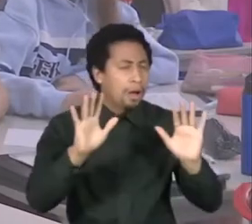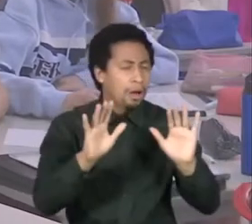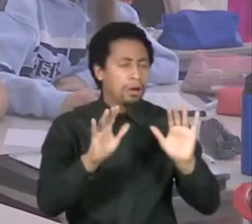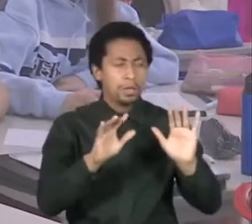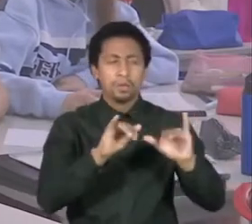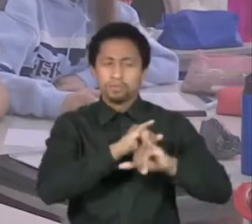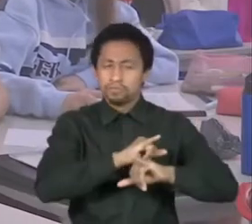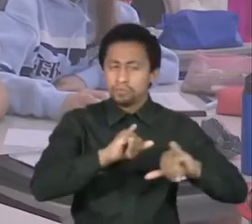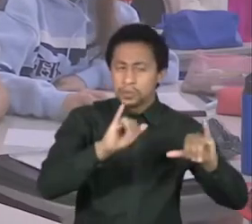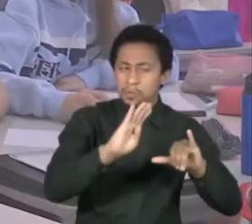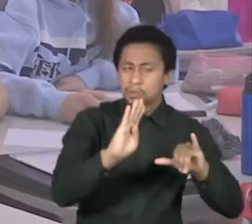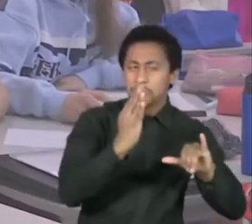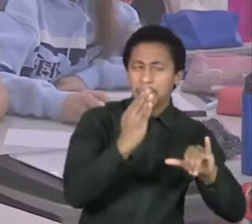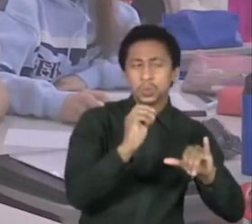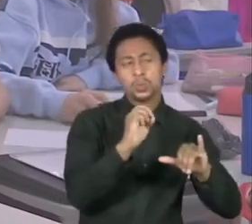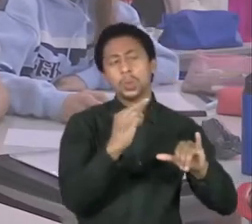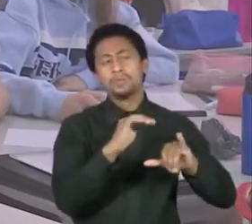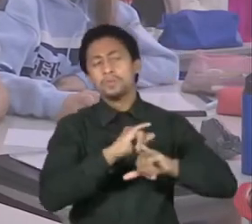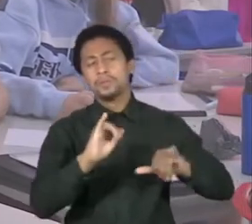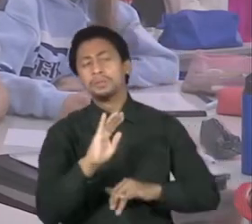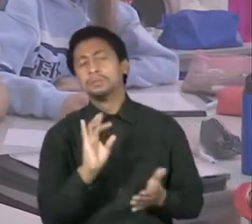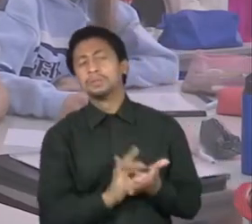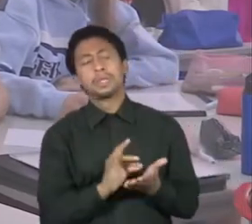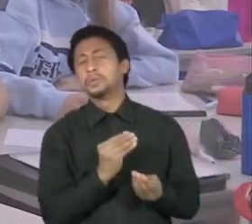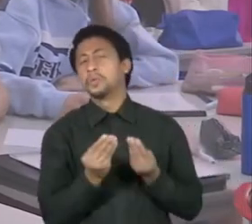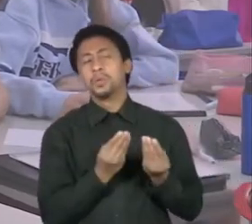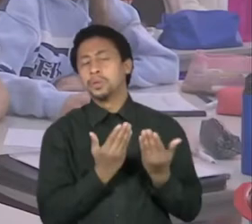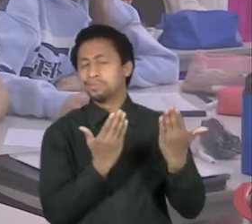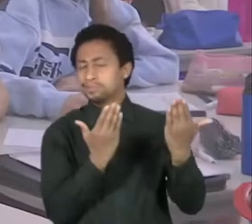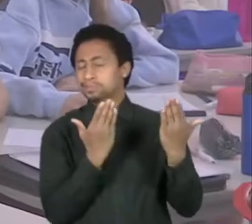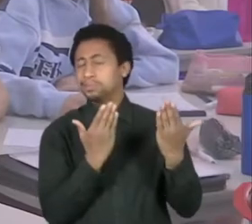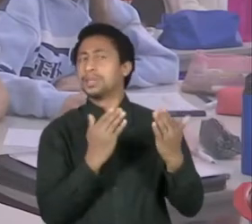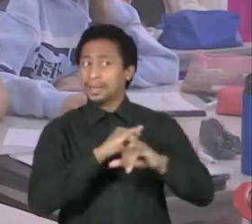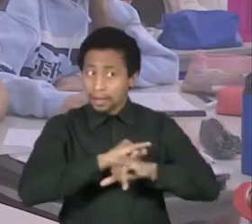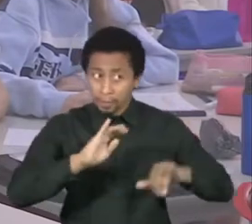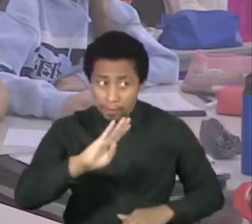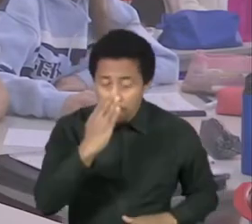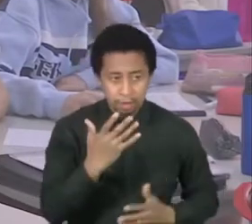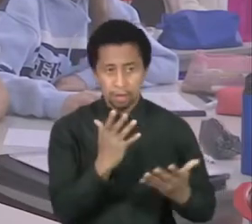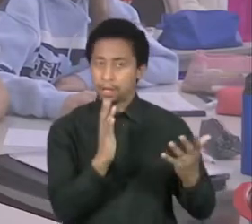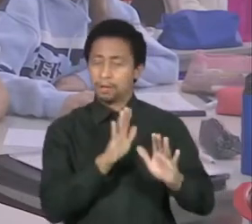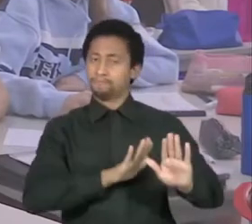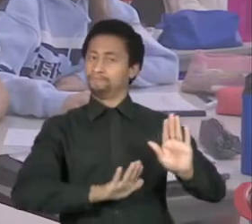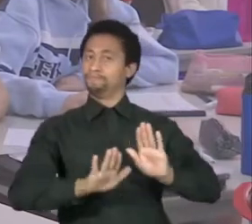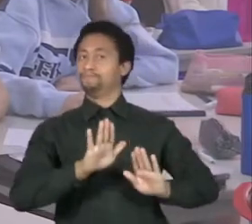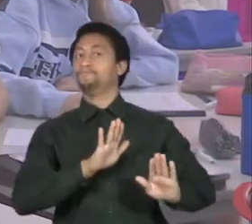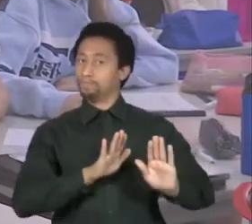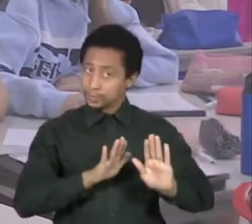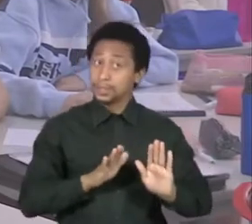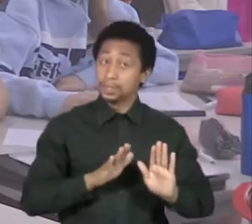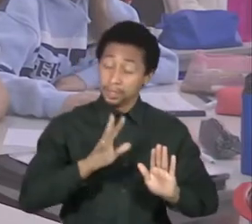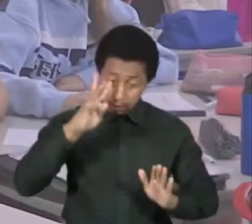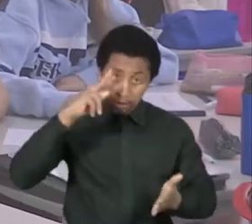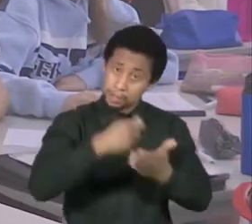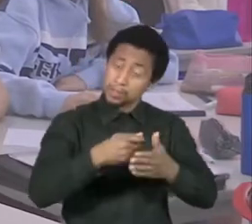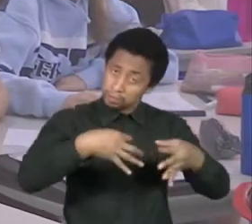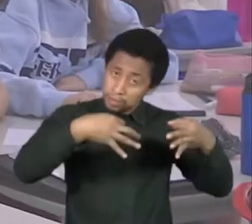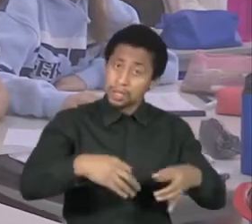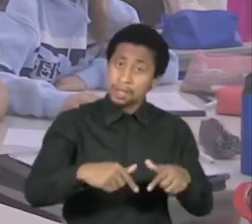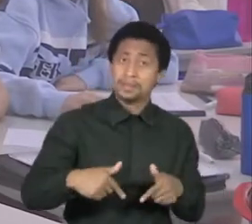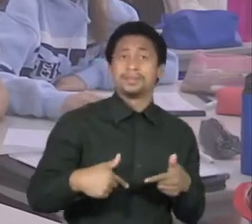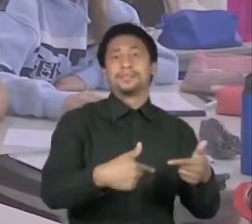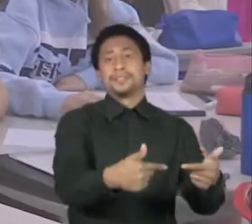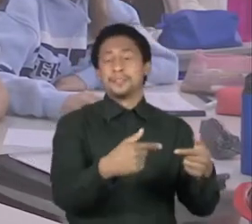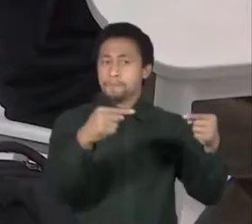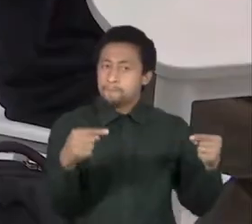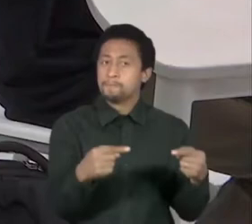de uma desinformação, de uma fake news, para que a gente possa, então, utilizar aquilo da melhor maneira possível e tomar as decisões que a gente considera